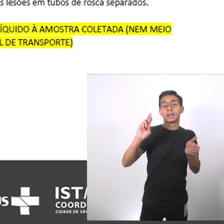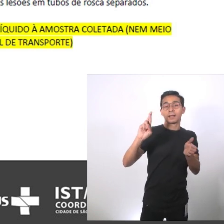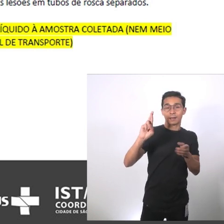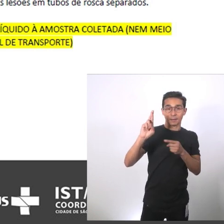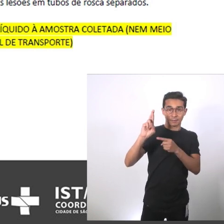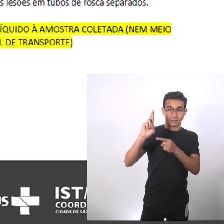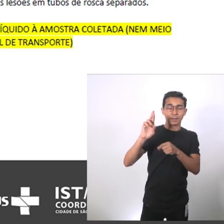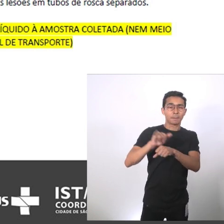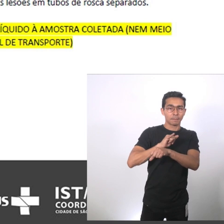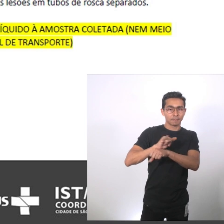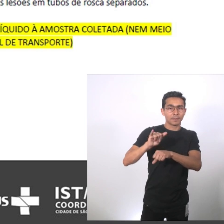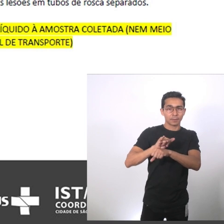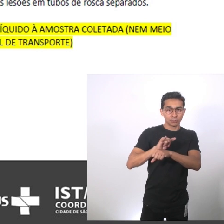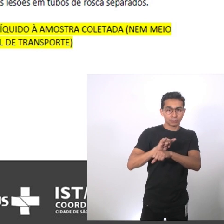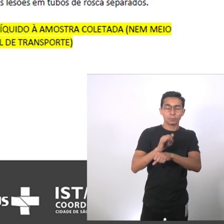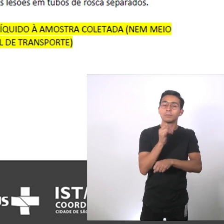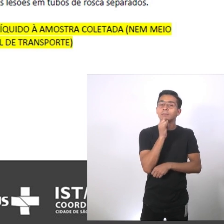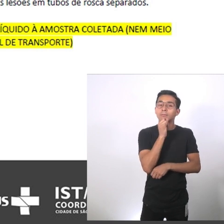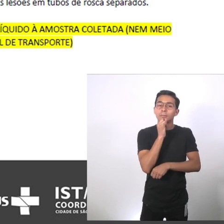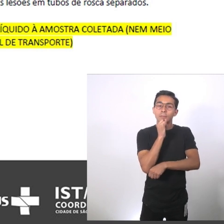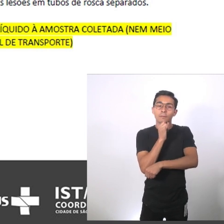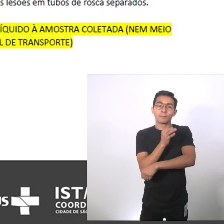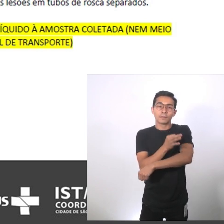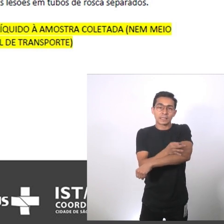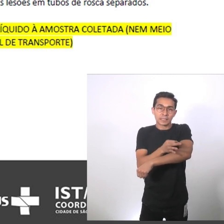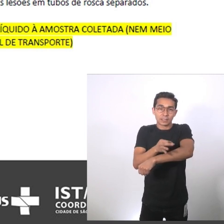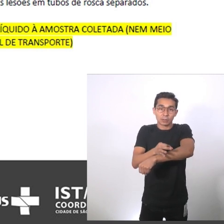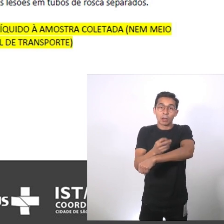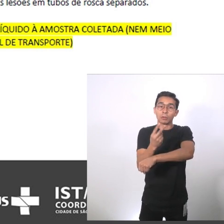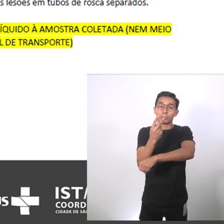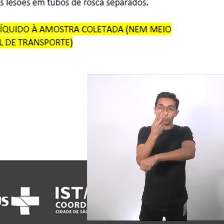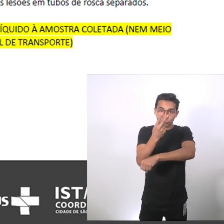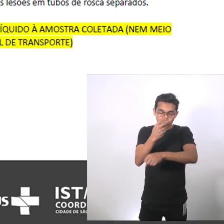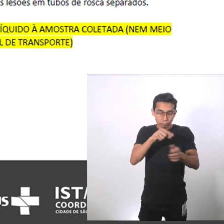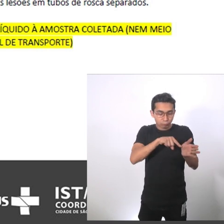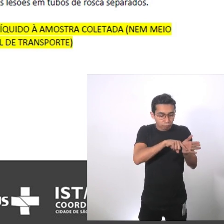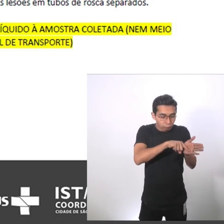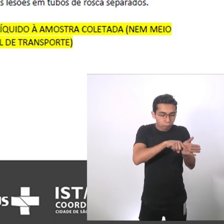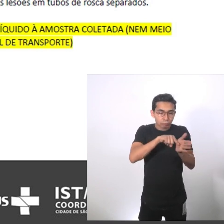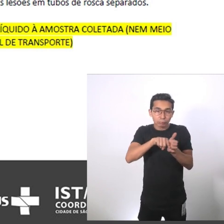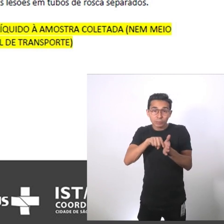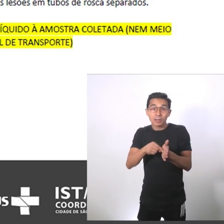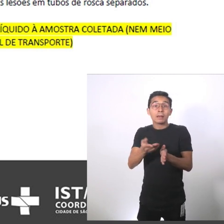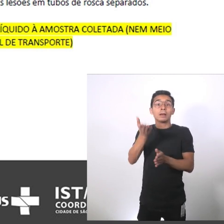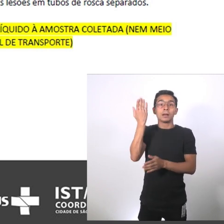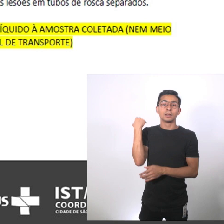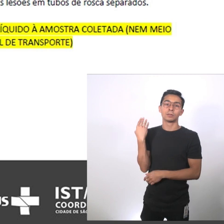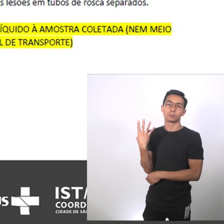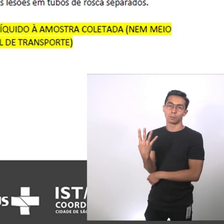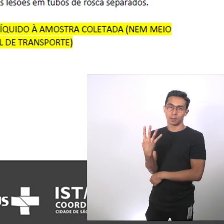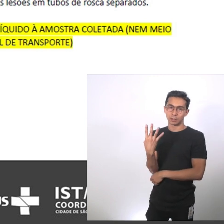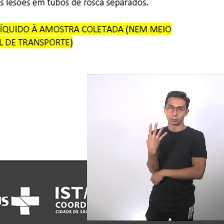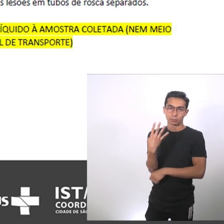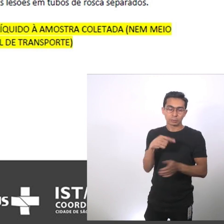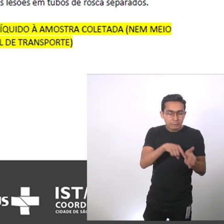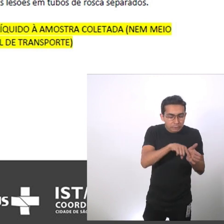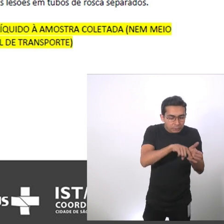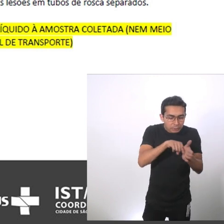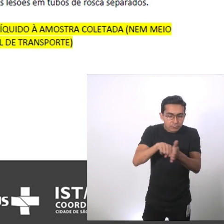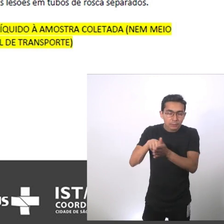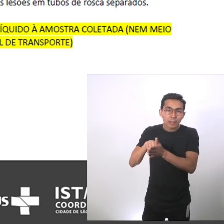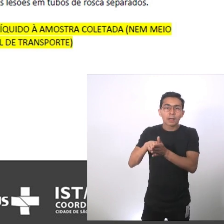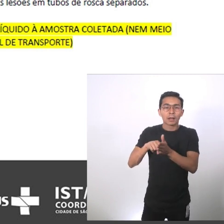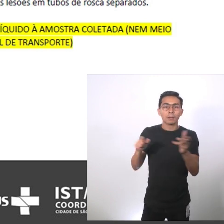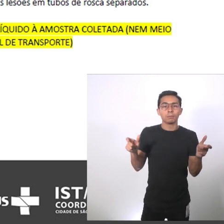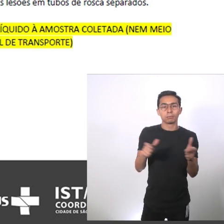das vesículas, são 2 vesículas, antes eram feitas 4 vesículas, agora foi modificado